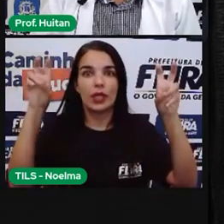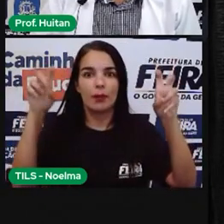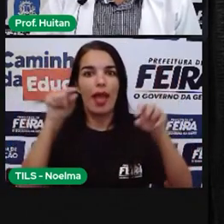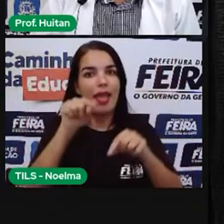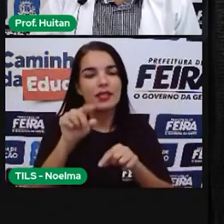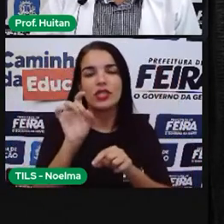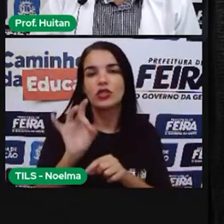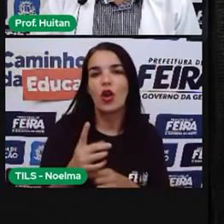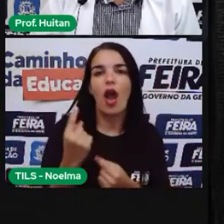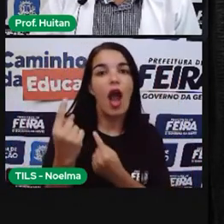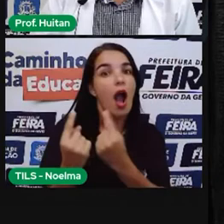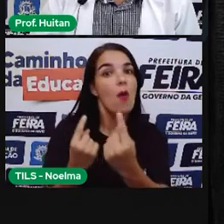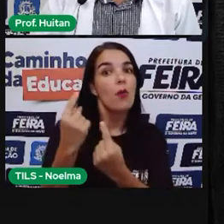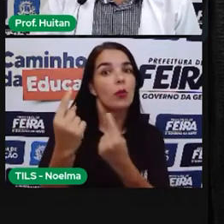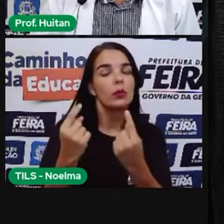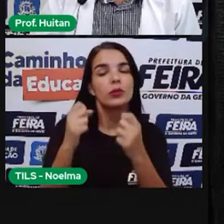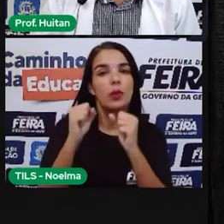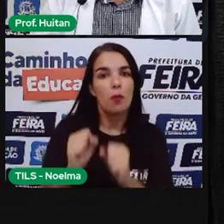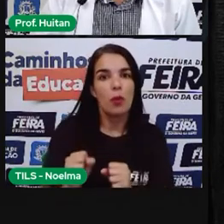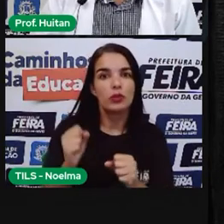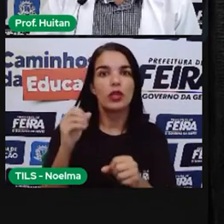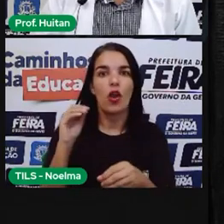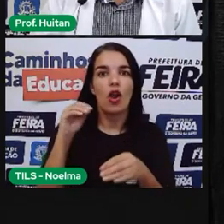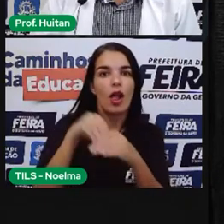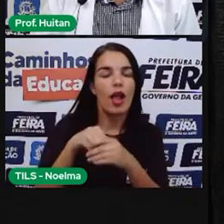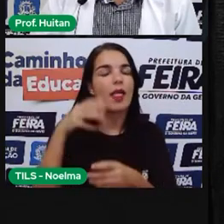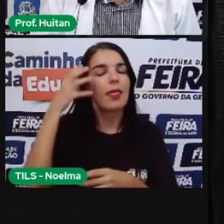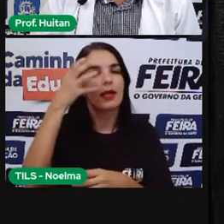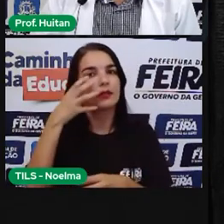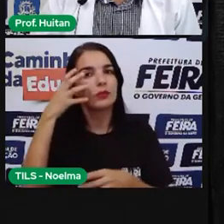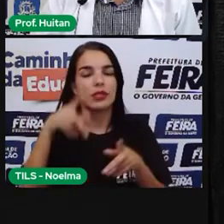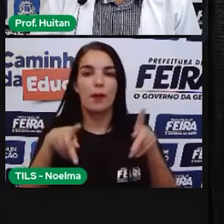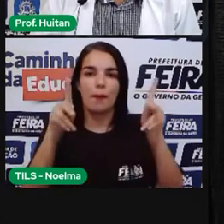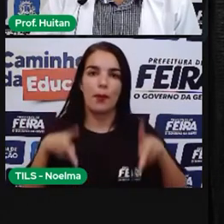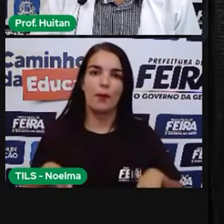alguns temas que são tratados nas músicas populares.